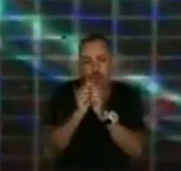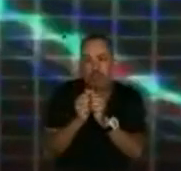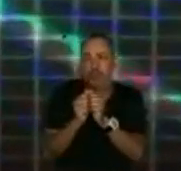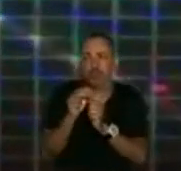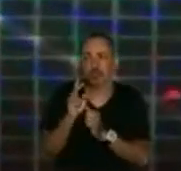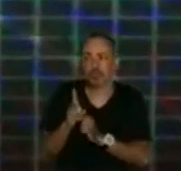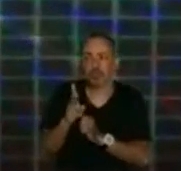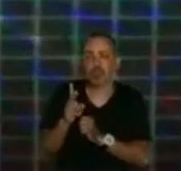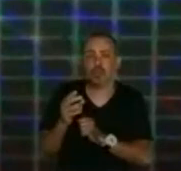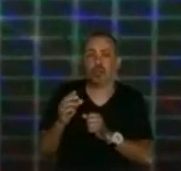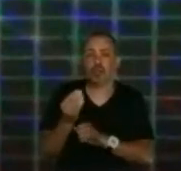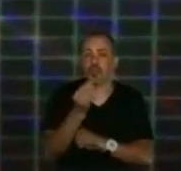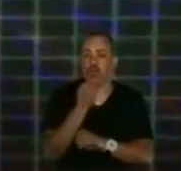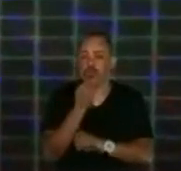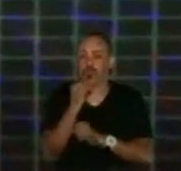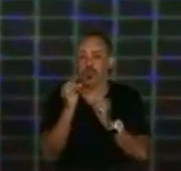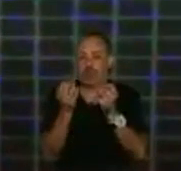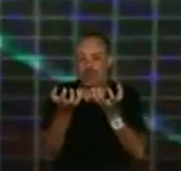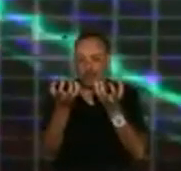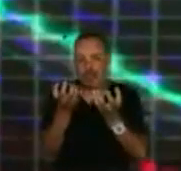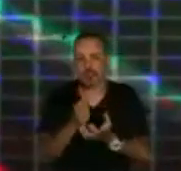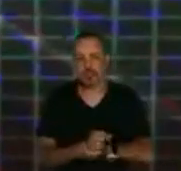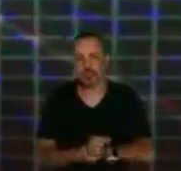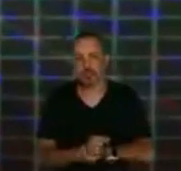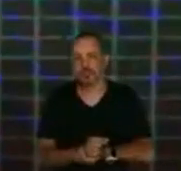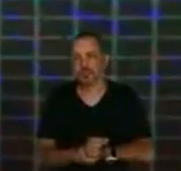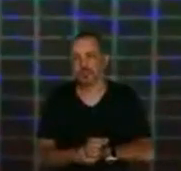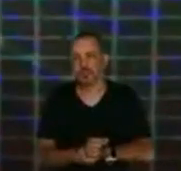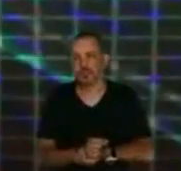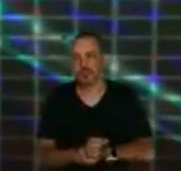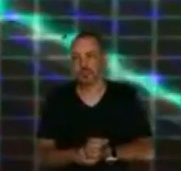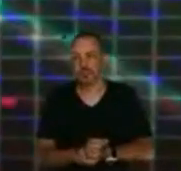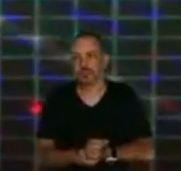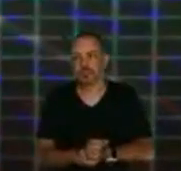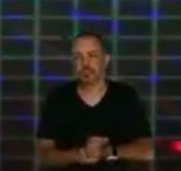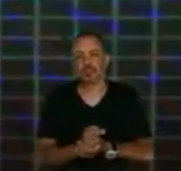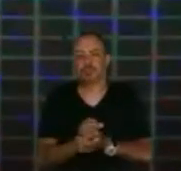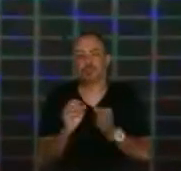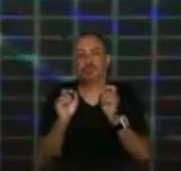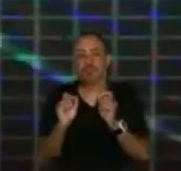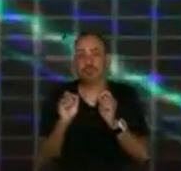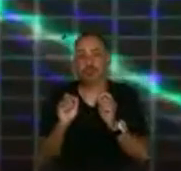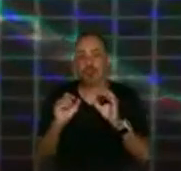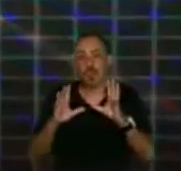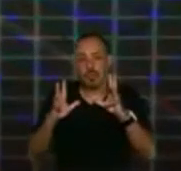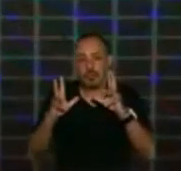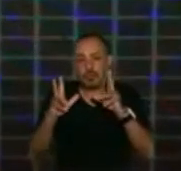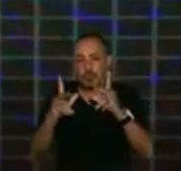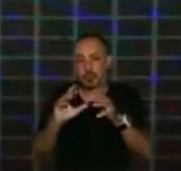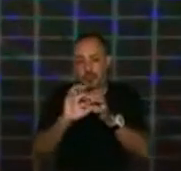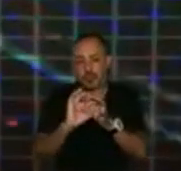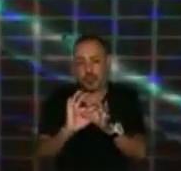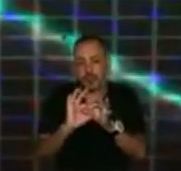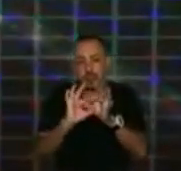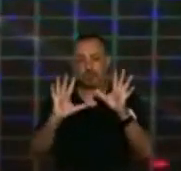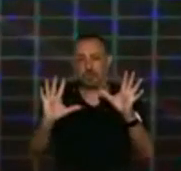as oportunidades que você quer. Certo, Jos? Faladíssimo. Então, ó, seguinte, todo mundo está disponível para